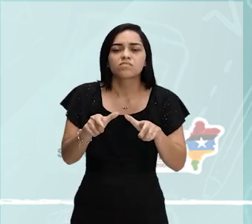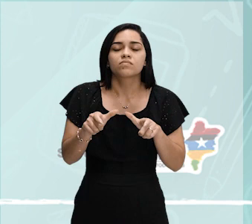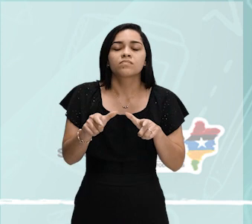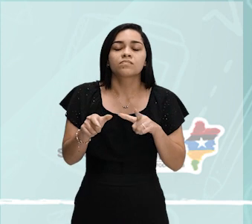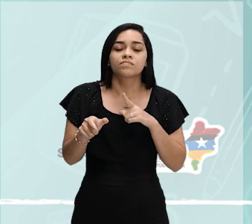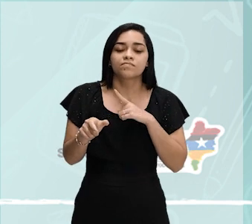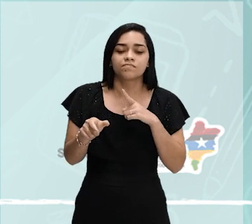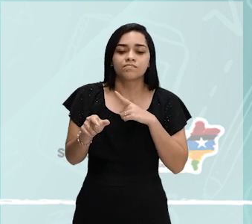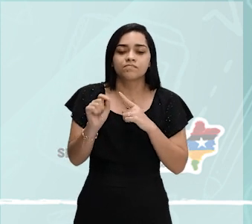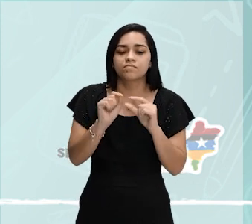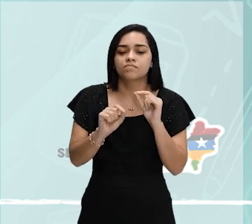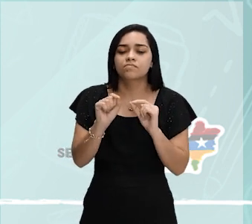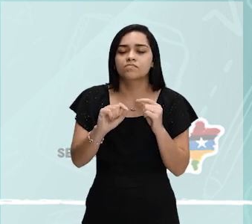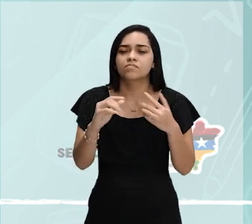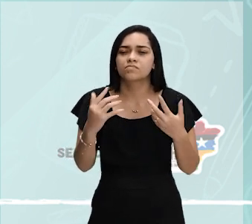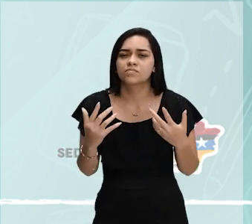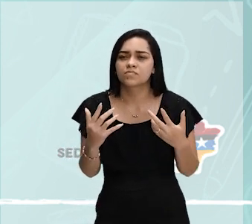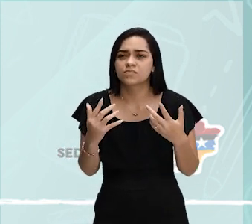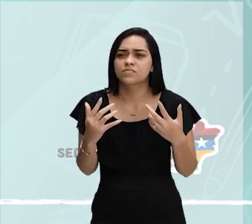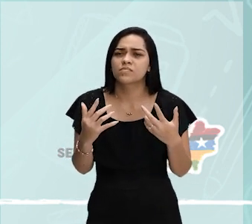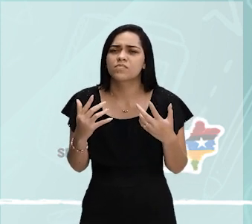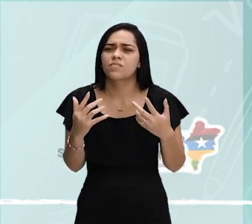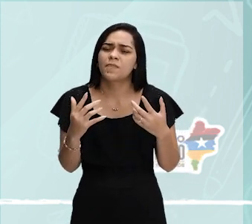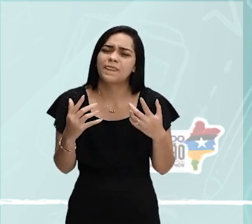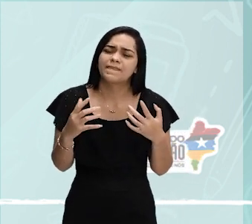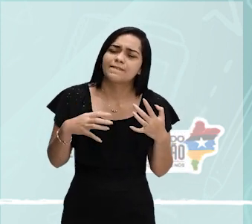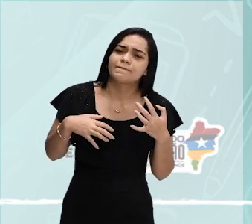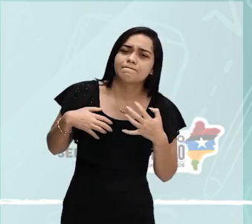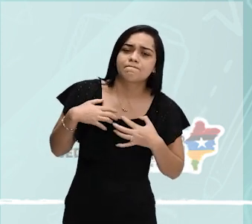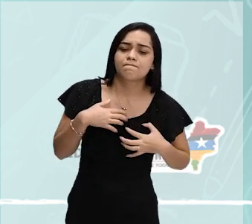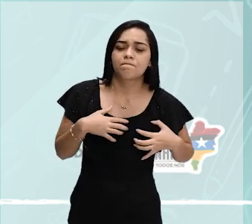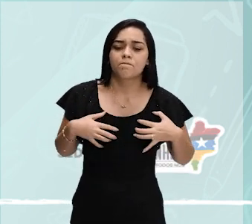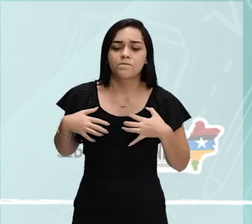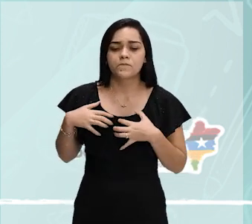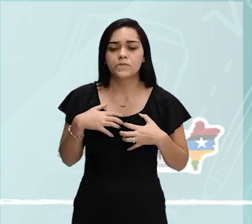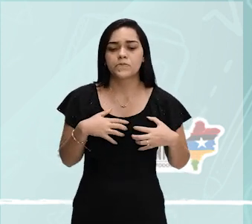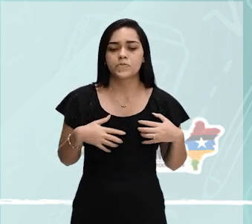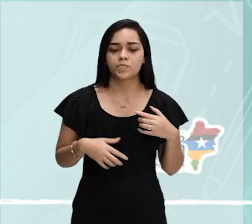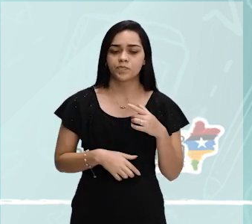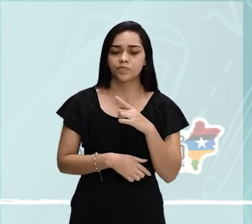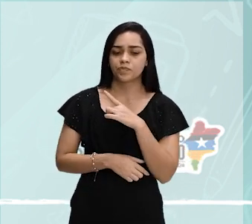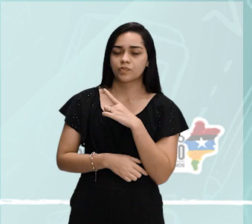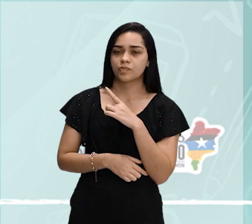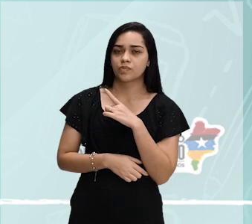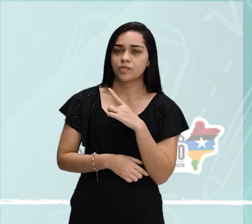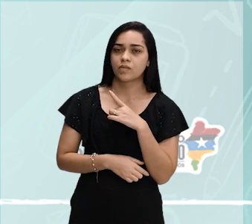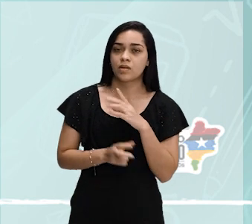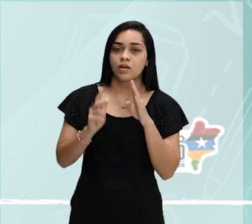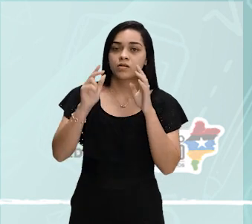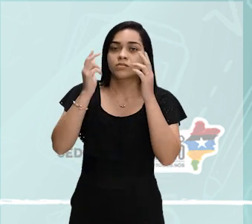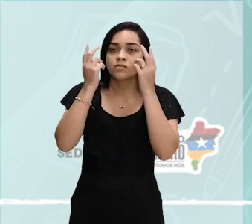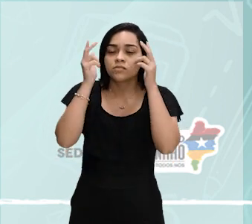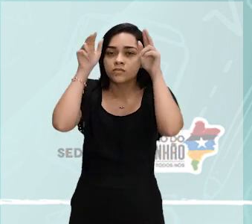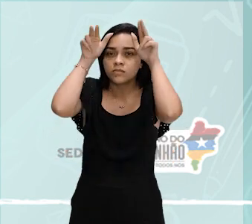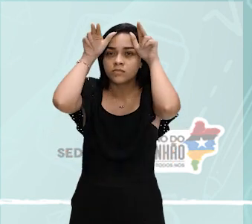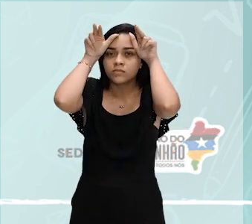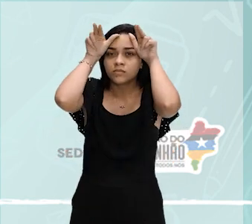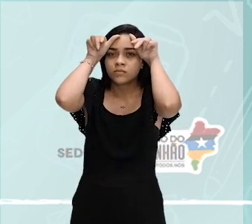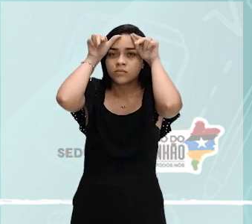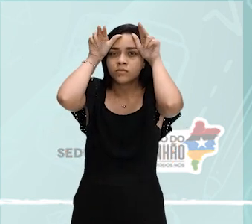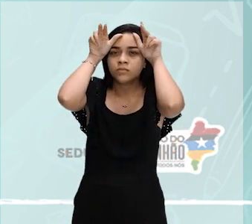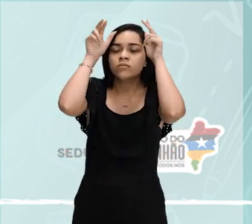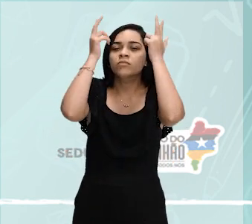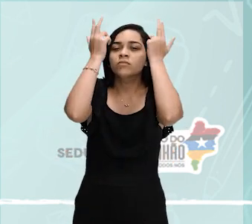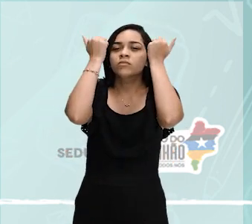como aguada, por má que seja, apeia-se, desencilha o cavalo e, reunindo logo